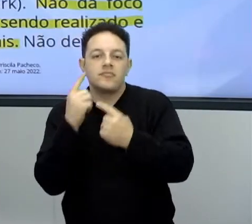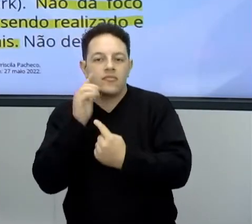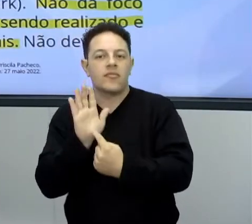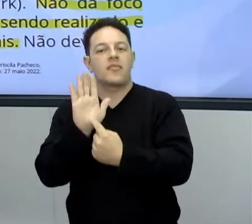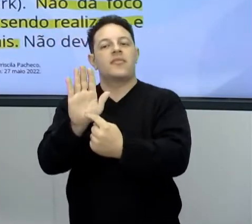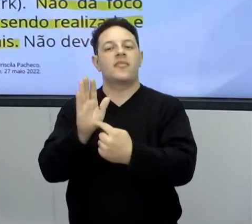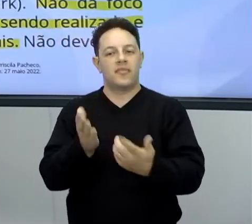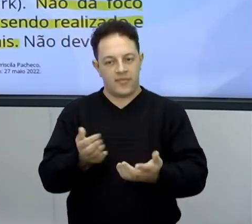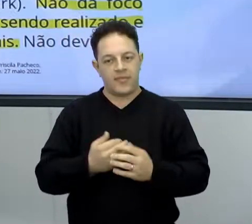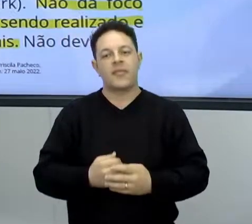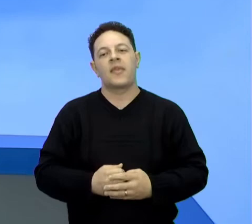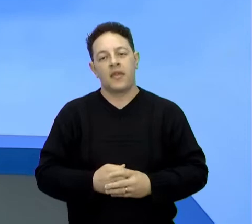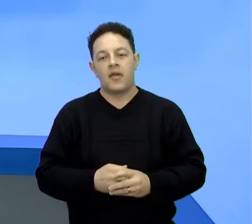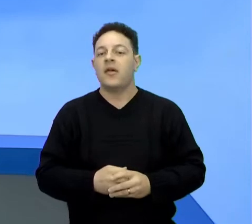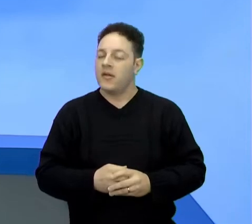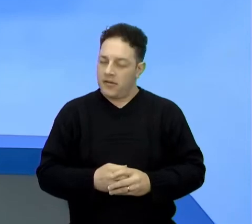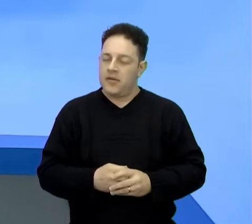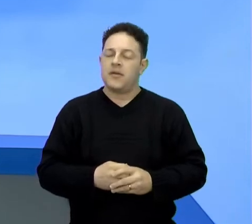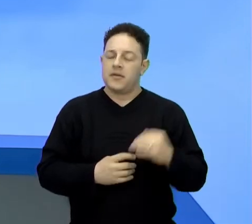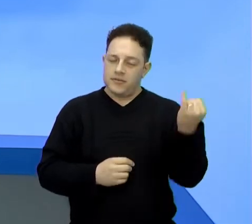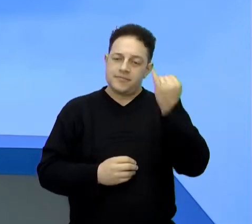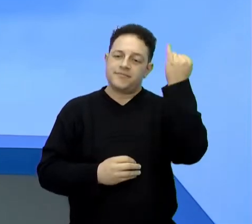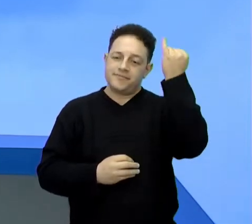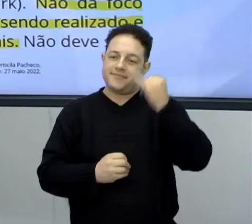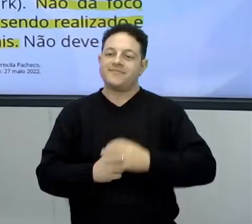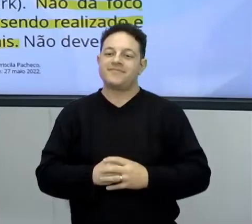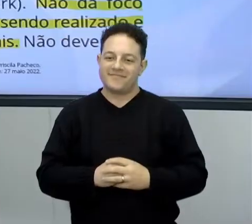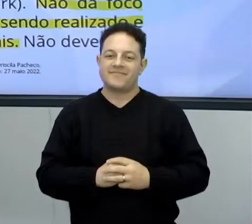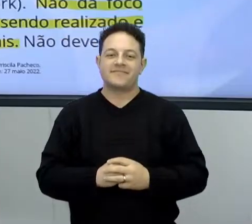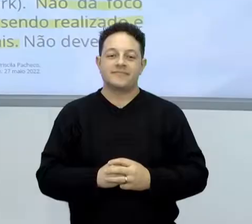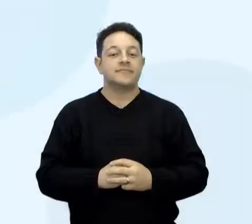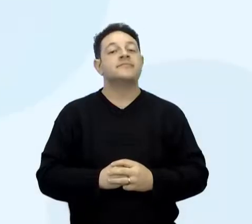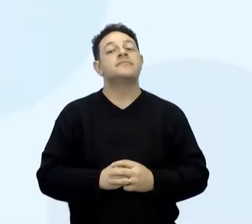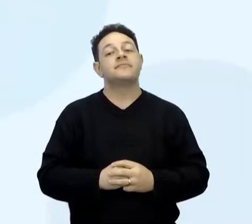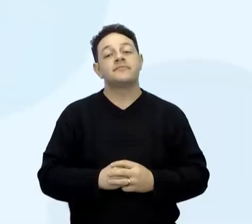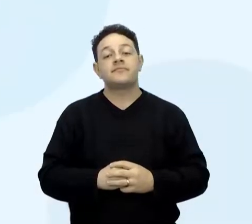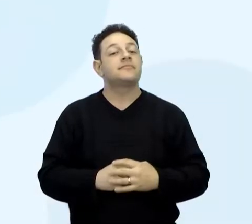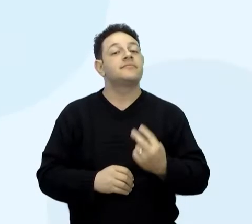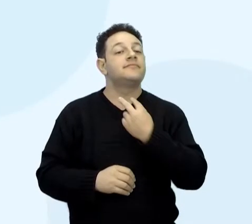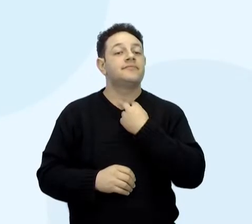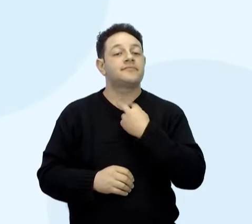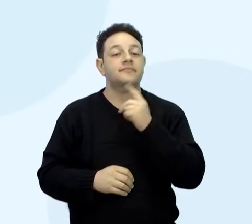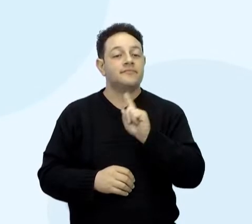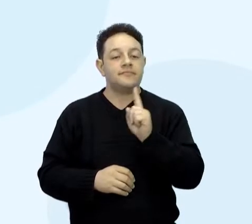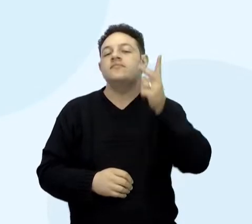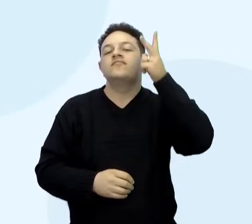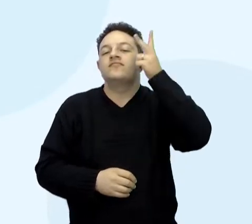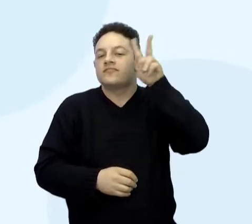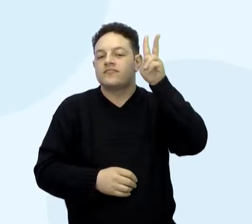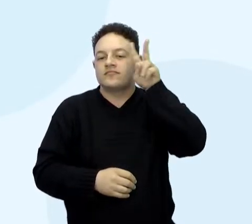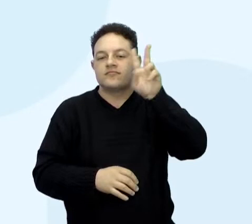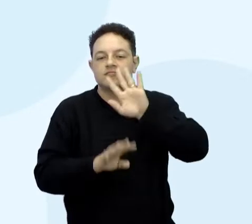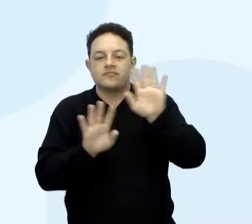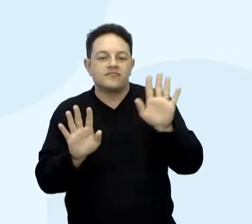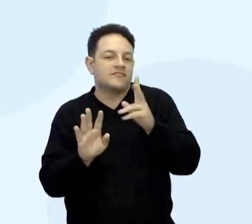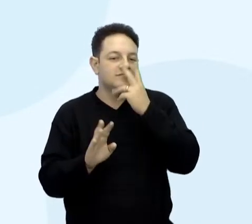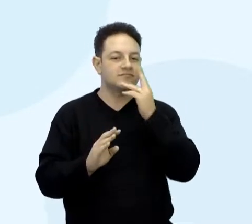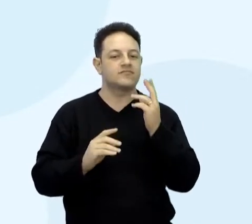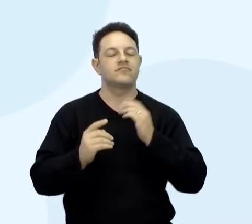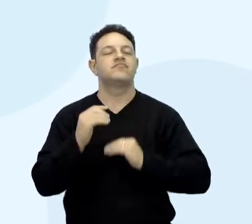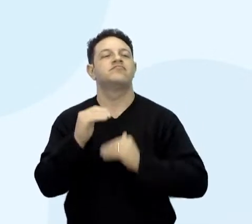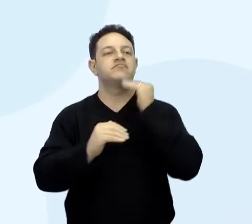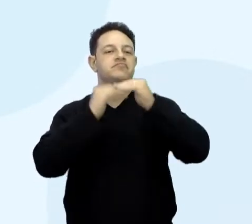Sim, né? apontar, iniciar o debate, né? Isso é importante. Não deve ser uma história estilo